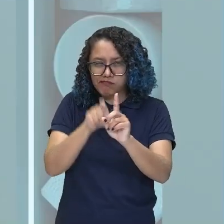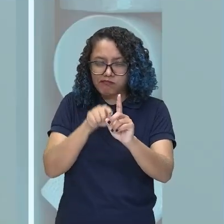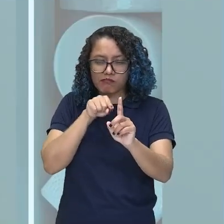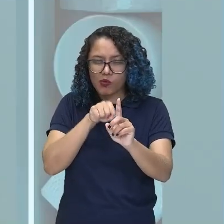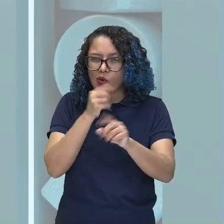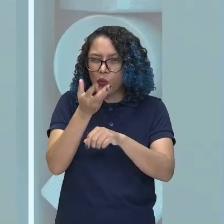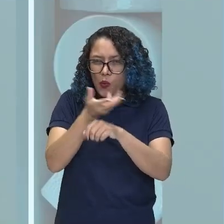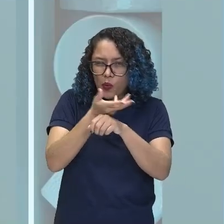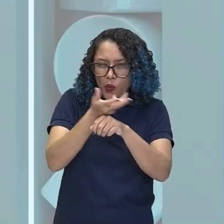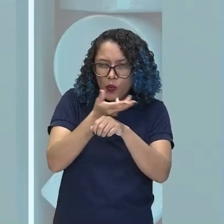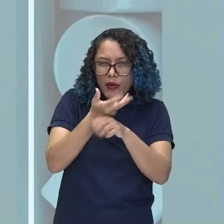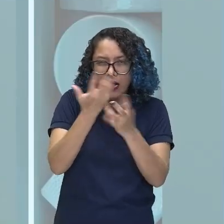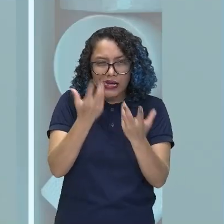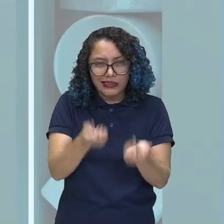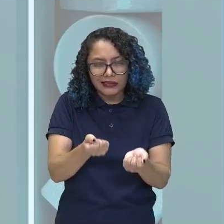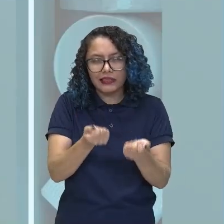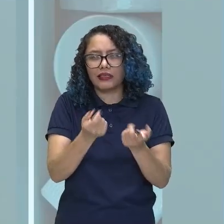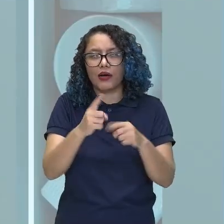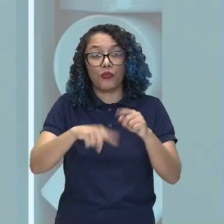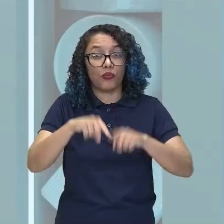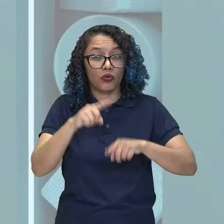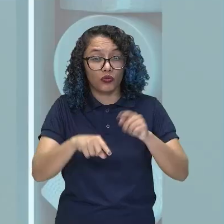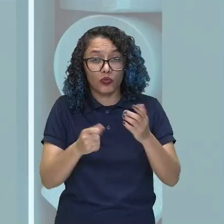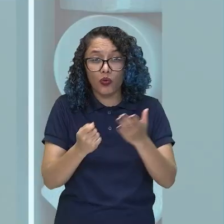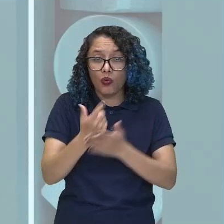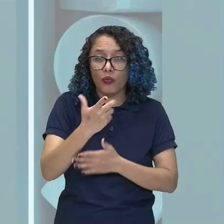coisa, né, de comprar um produto ou de